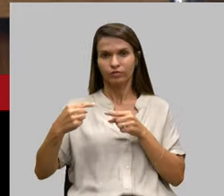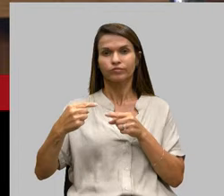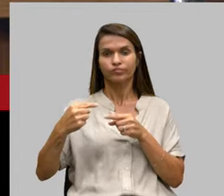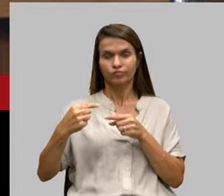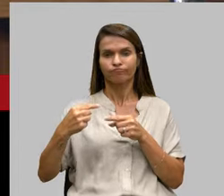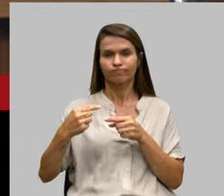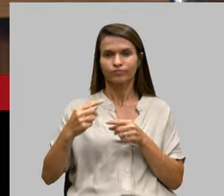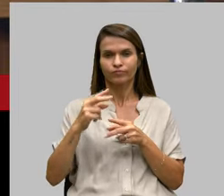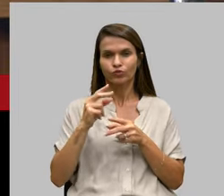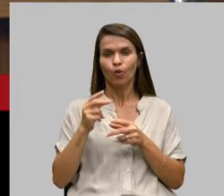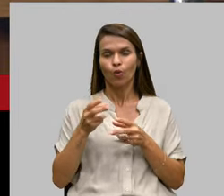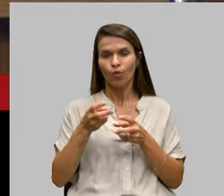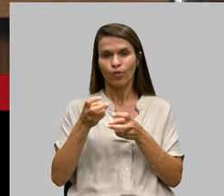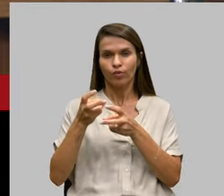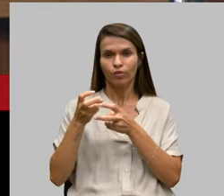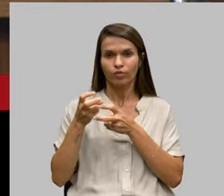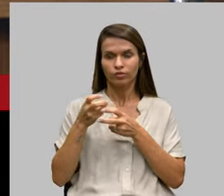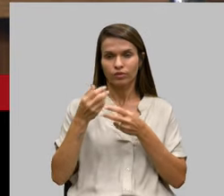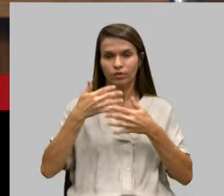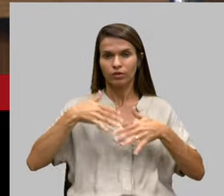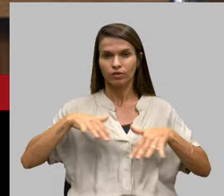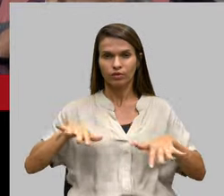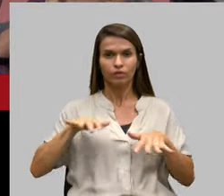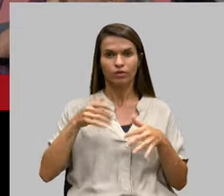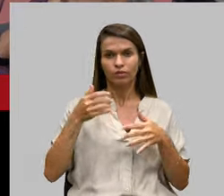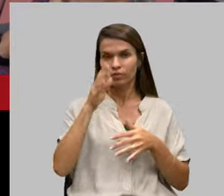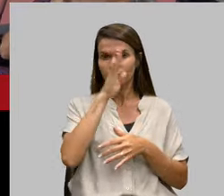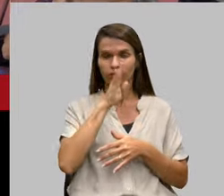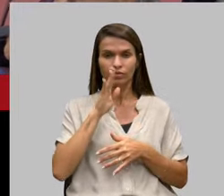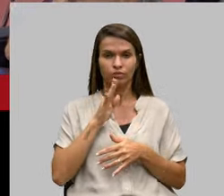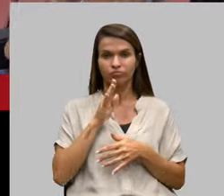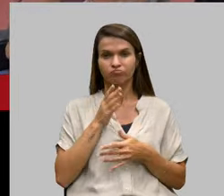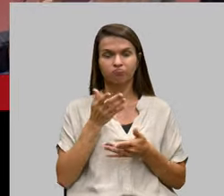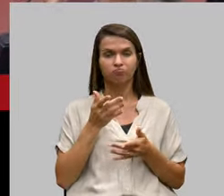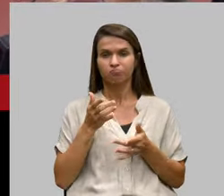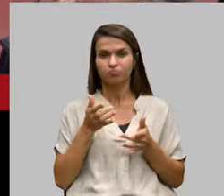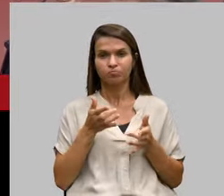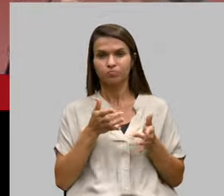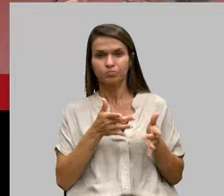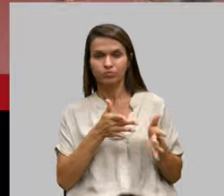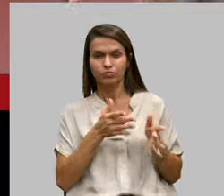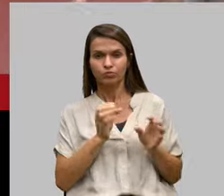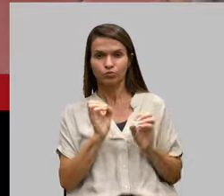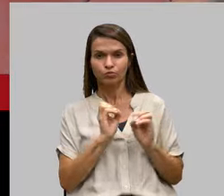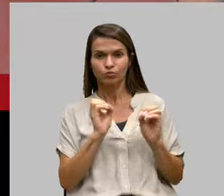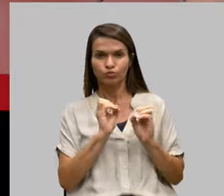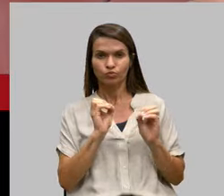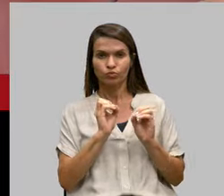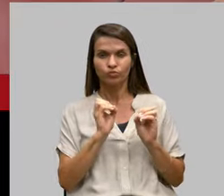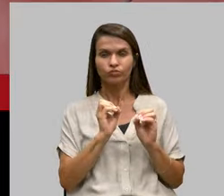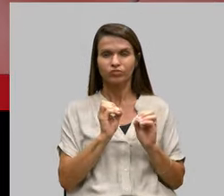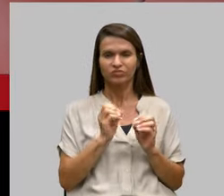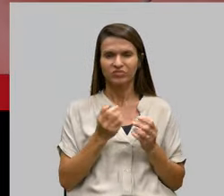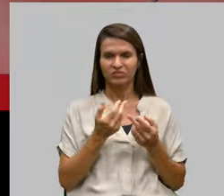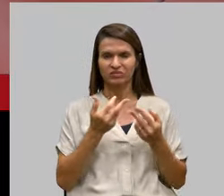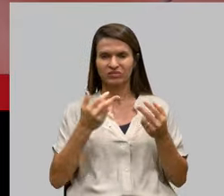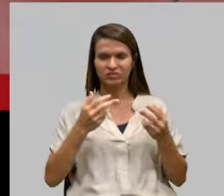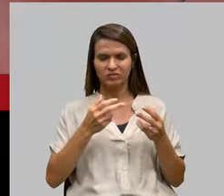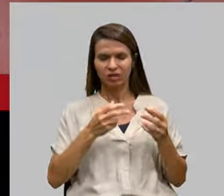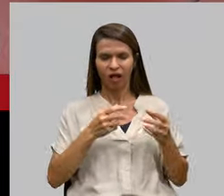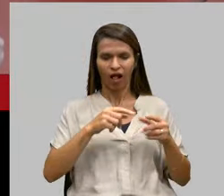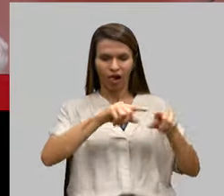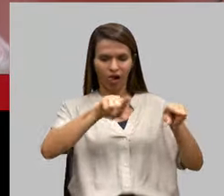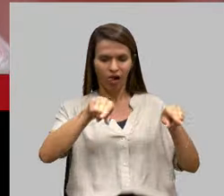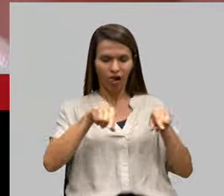exploram os recursos naturais do Brasil e não deixam nada a não ser longos lagos e longos Rios aí cheios